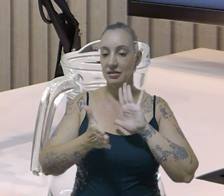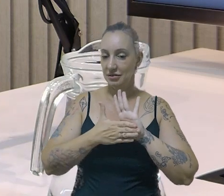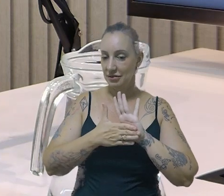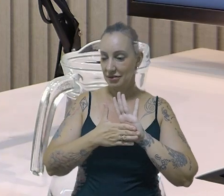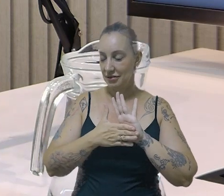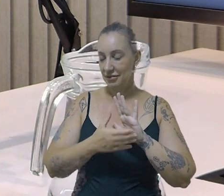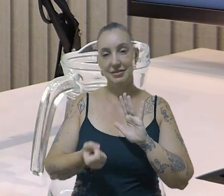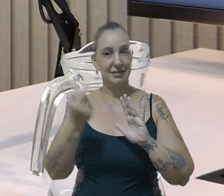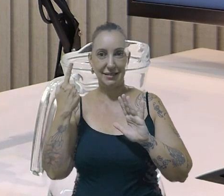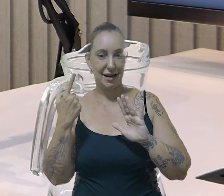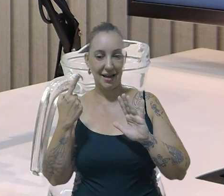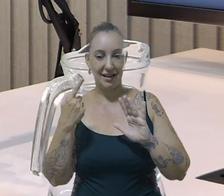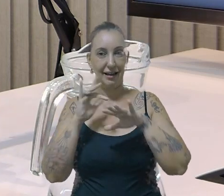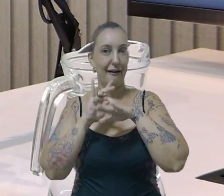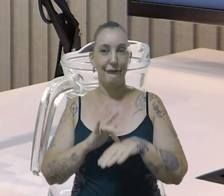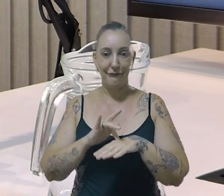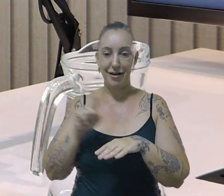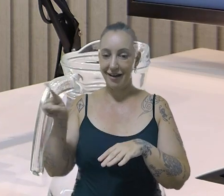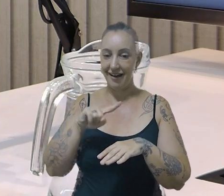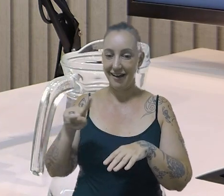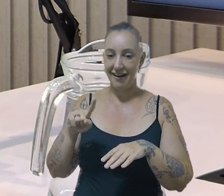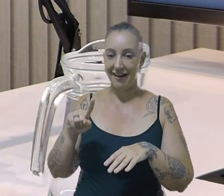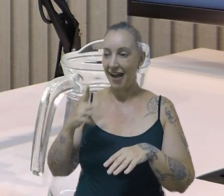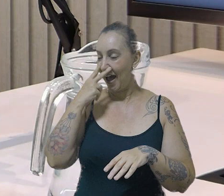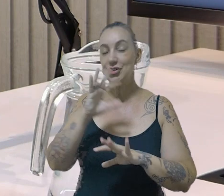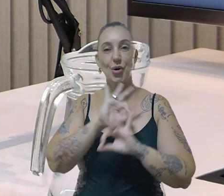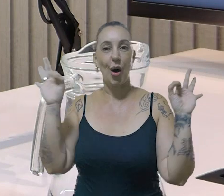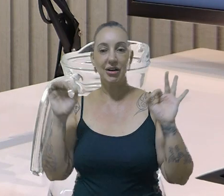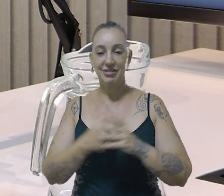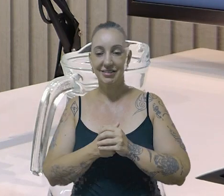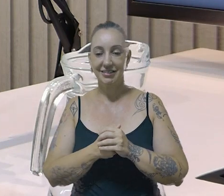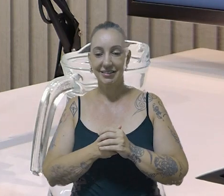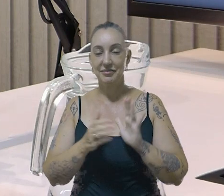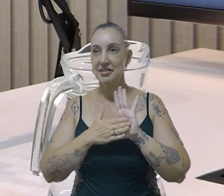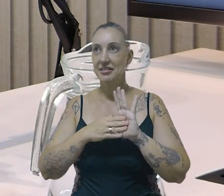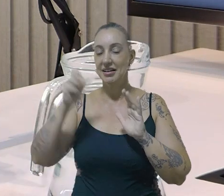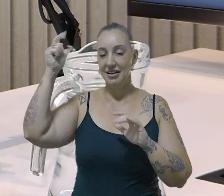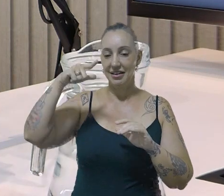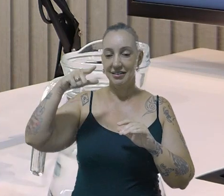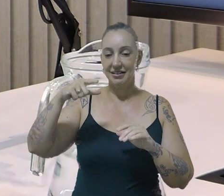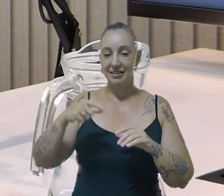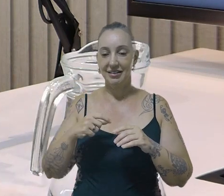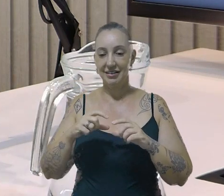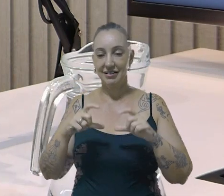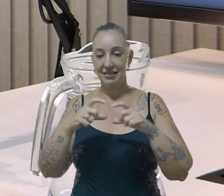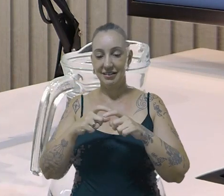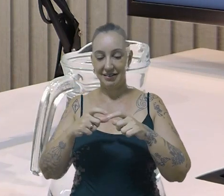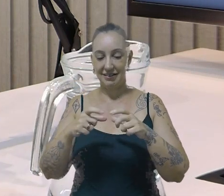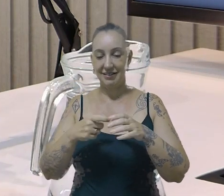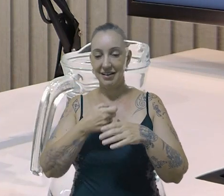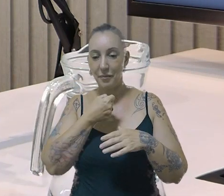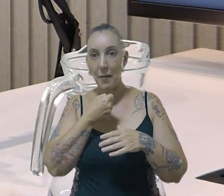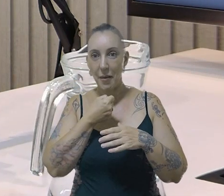bizarras e cafonas PR as meninas e elas não Acho ótimo minha proposta de luz um dia foi aqueles microfones que tem a caixinha de som